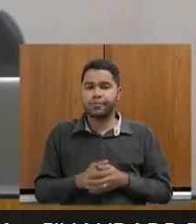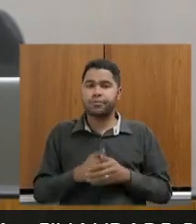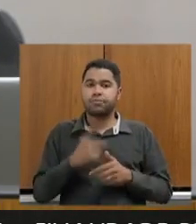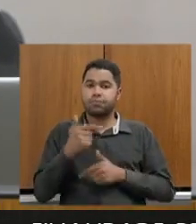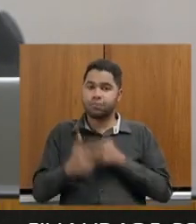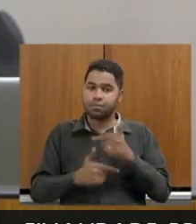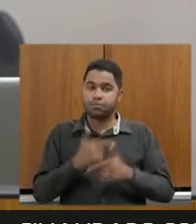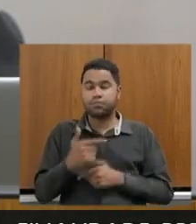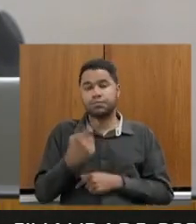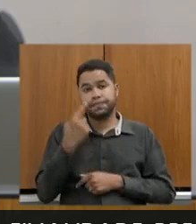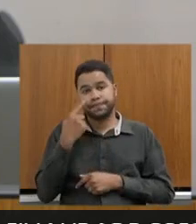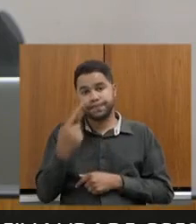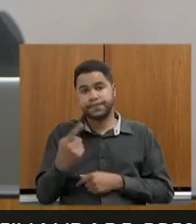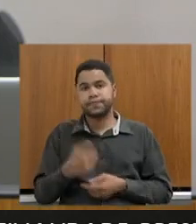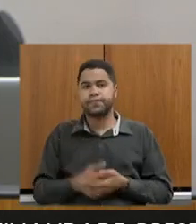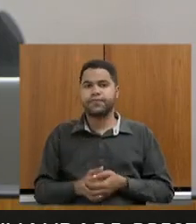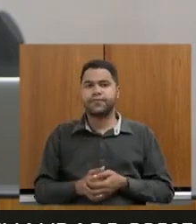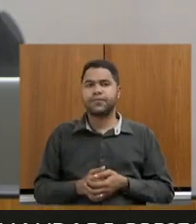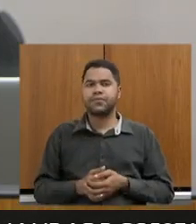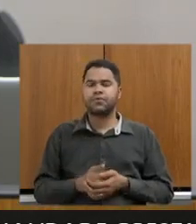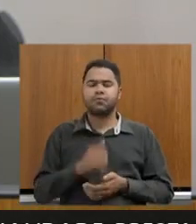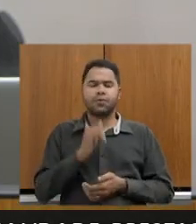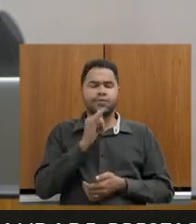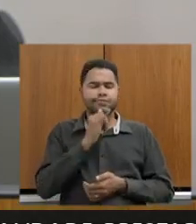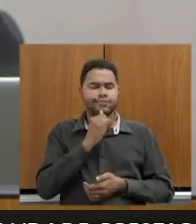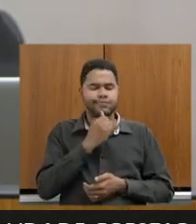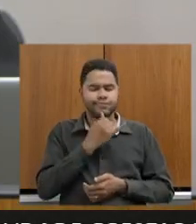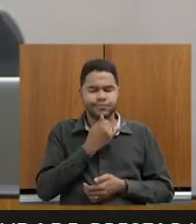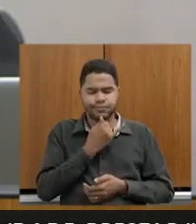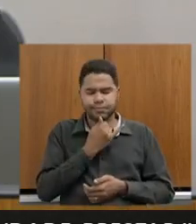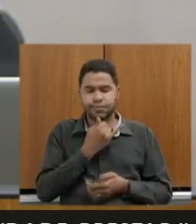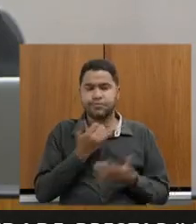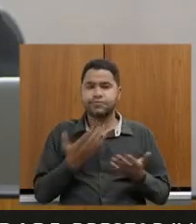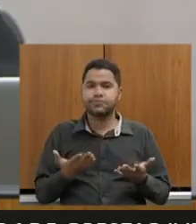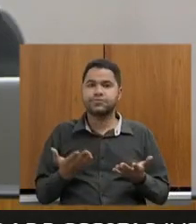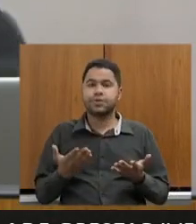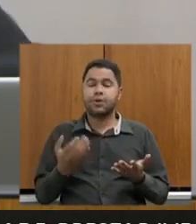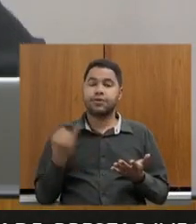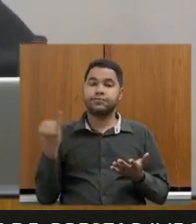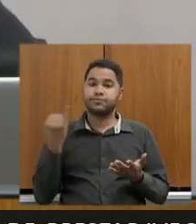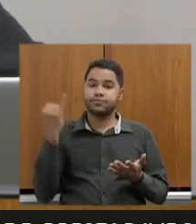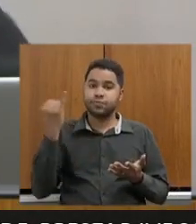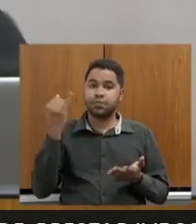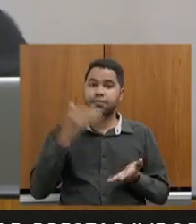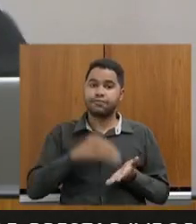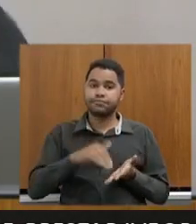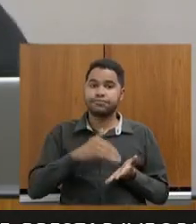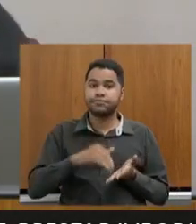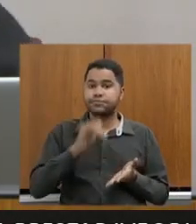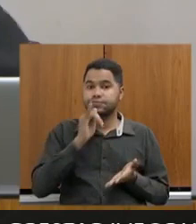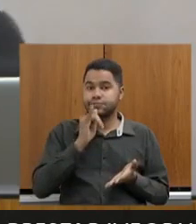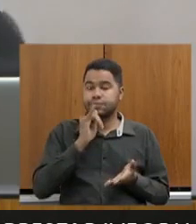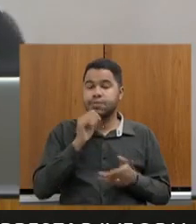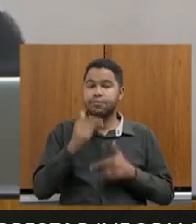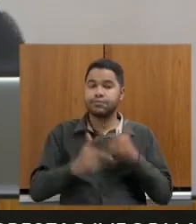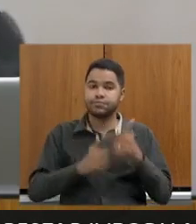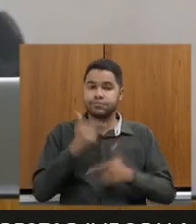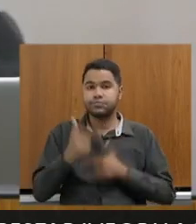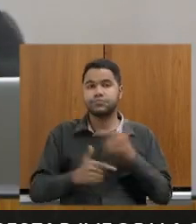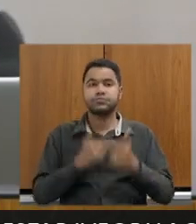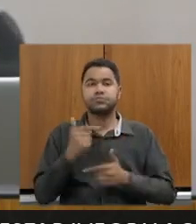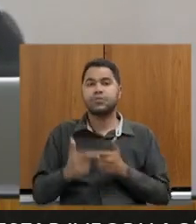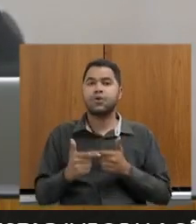trabalham Olha eu saí de lá uma tristeza enorme então é muito importante que o secretário por exemplo trabalho